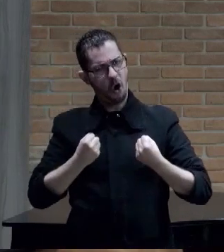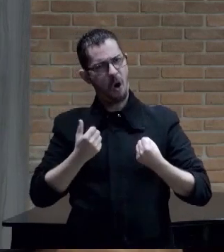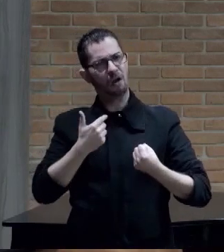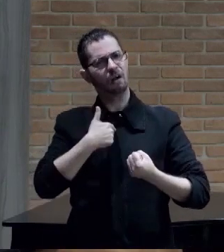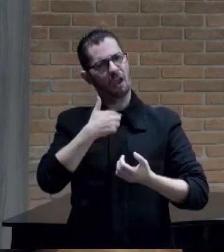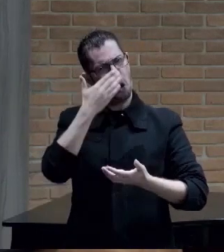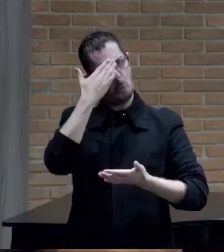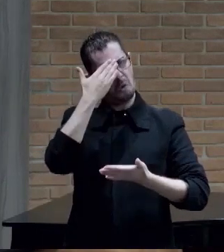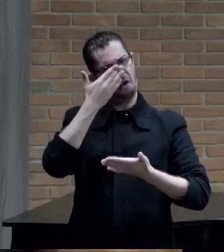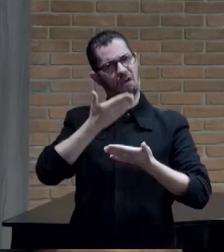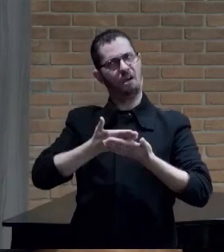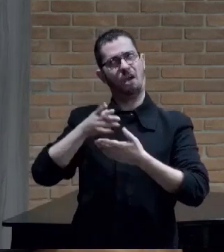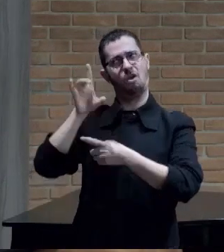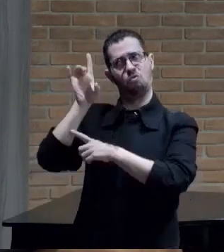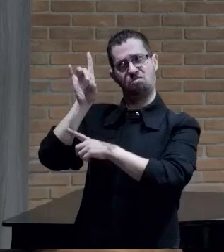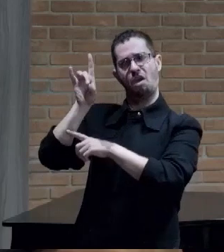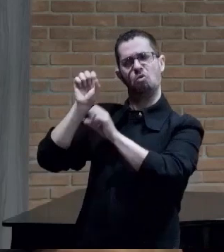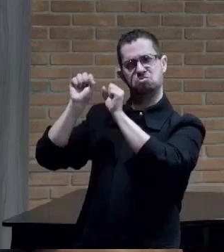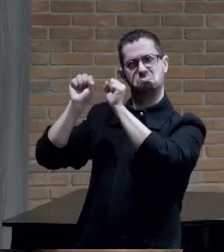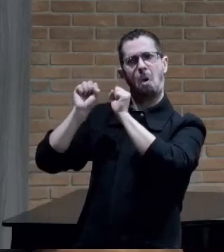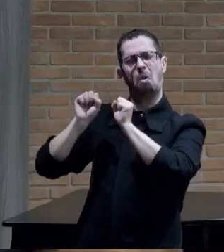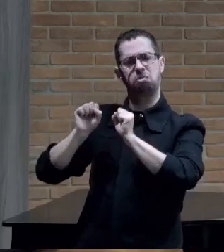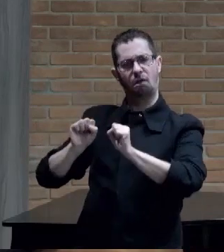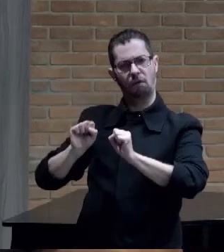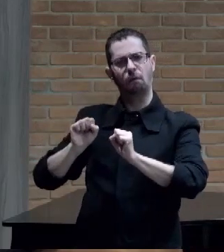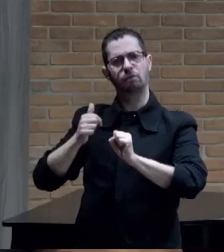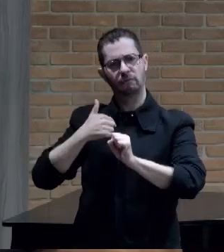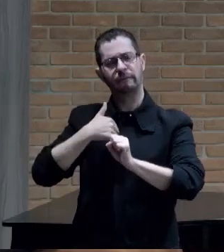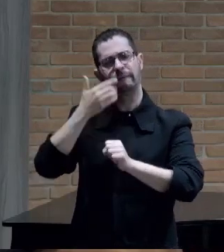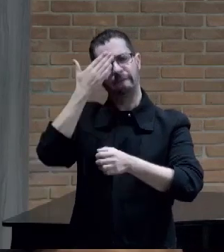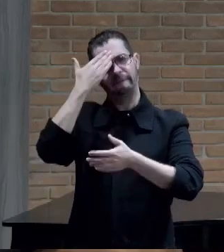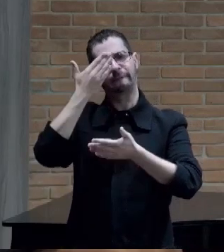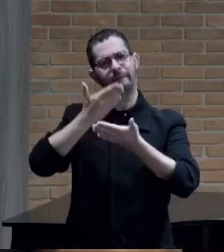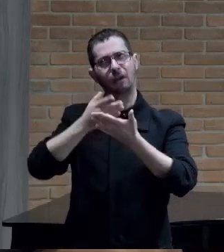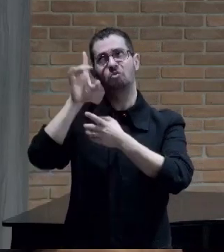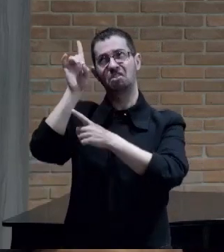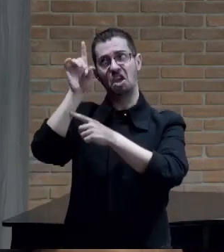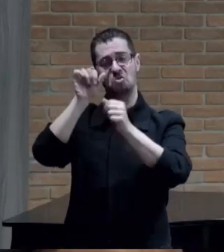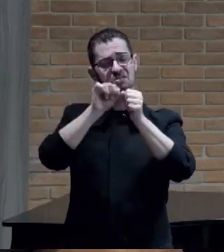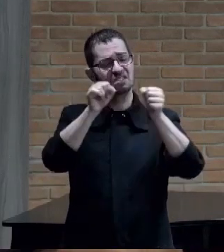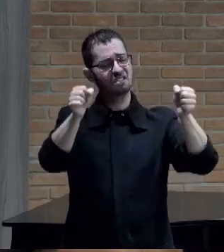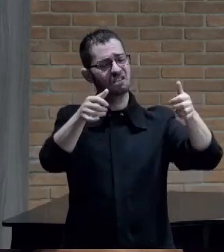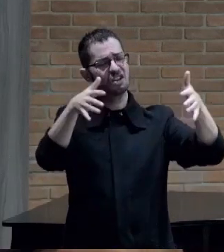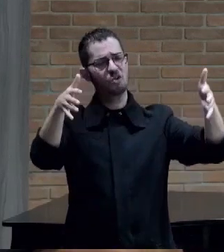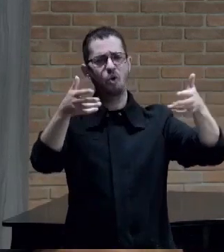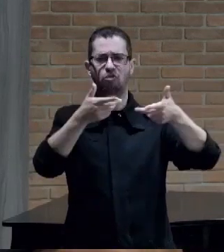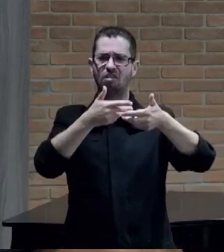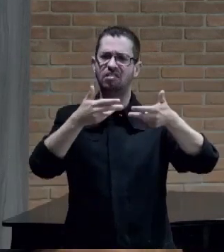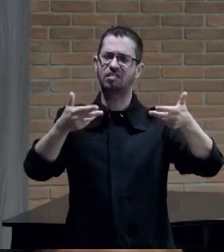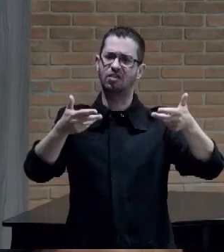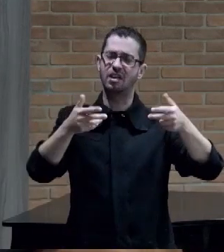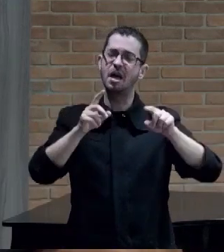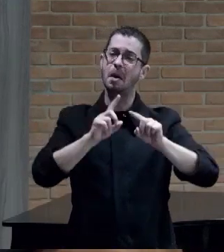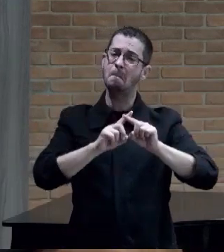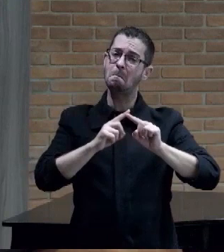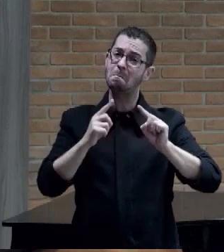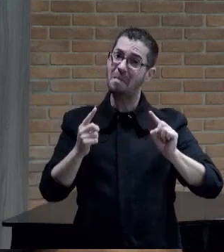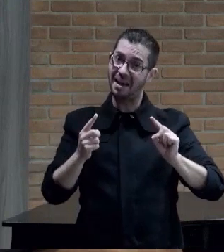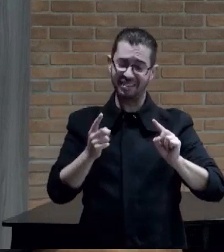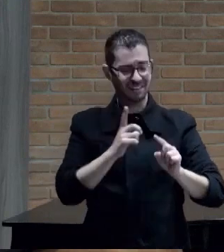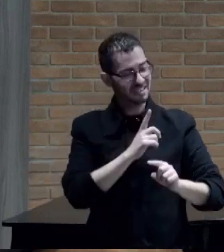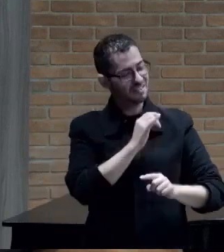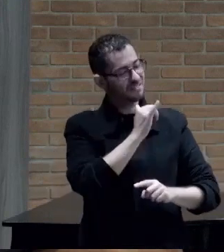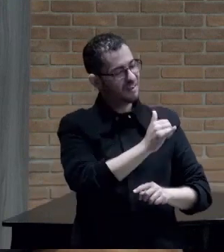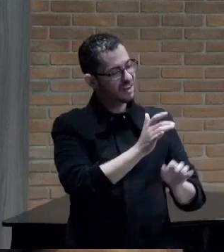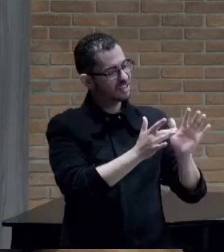Deus poderoso, num Deus que criou todas as coisas, mas aí quando você fala de Jesus Cristo,